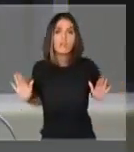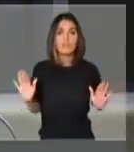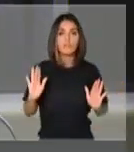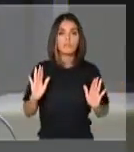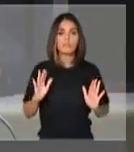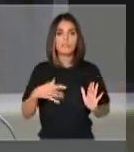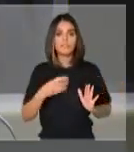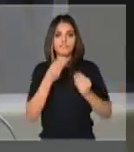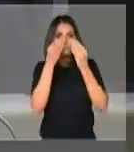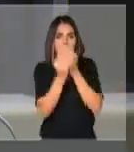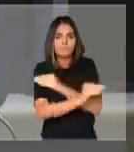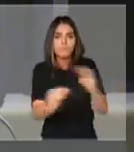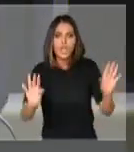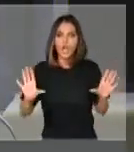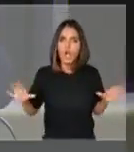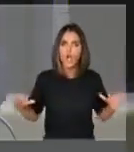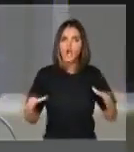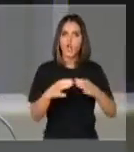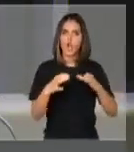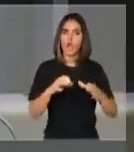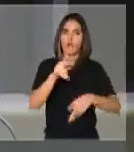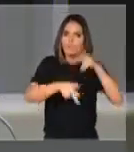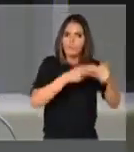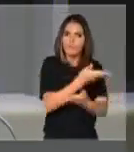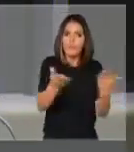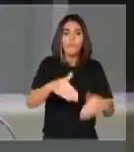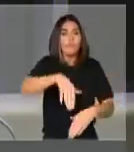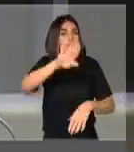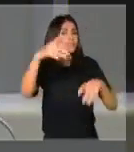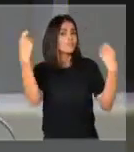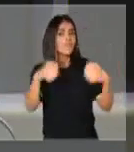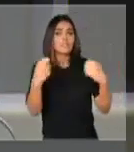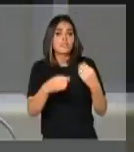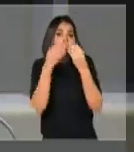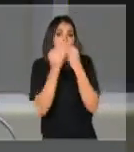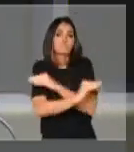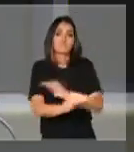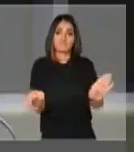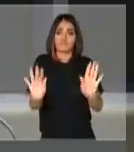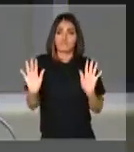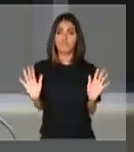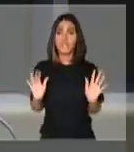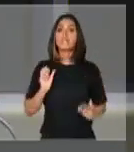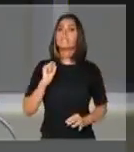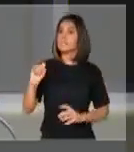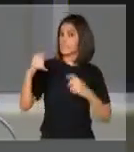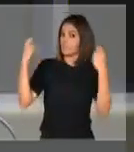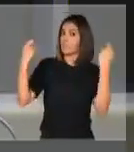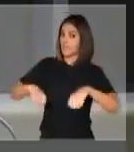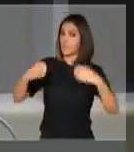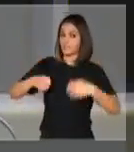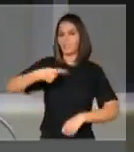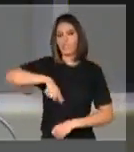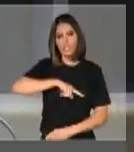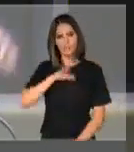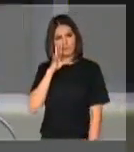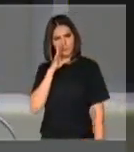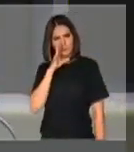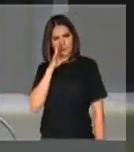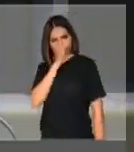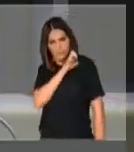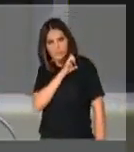e deixam de pensar na coletividade e naqueles que mais precisam. Se for necessário, nós vamos